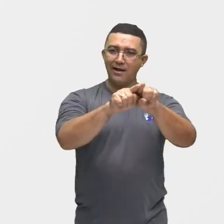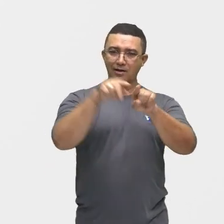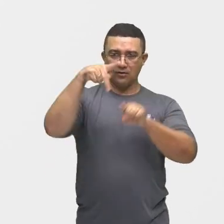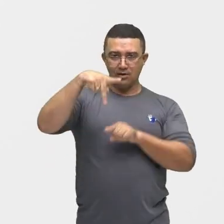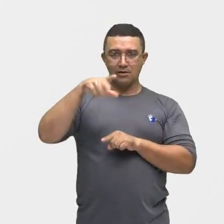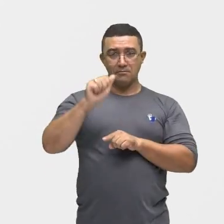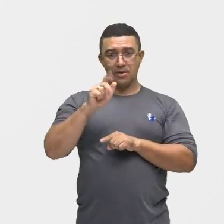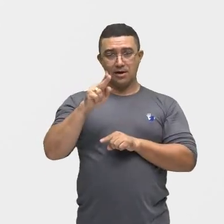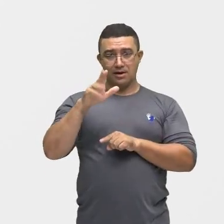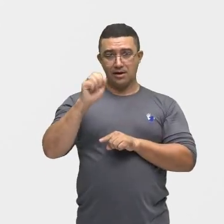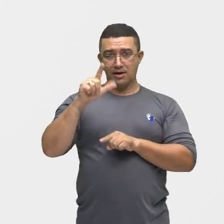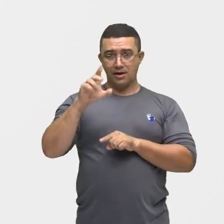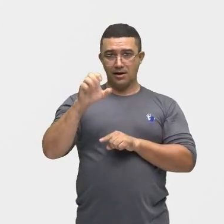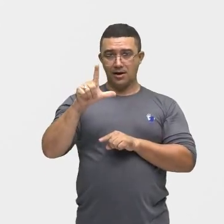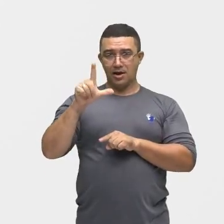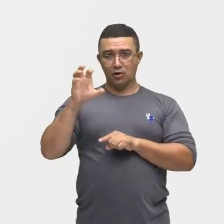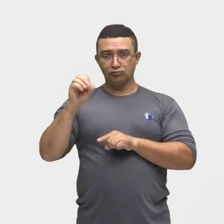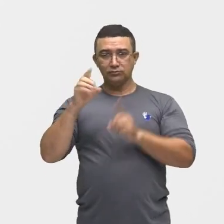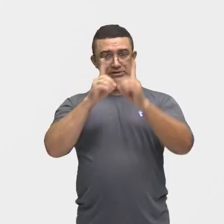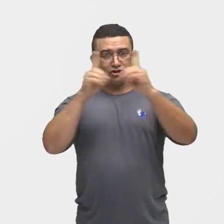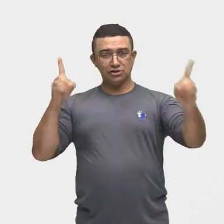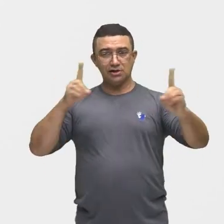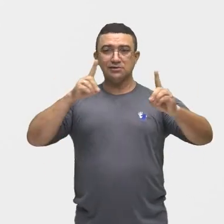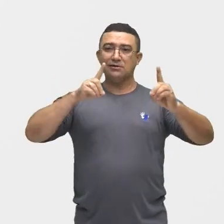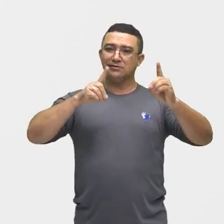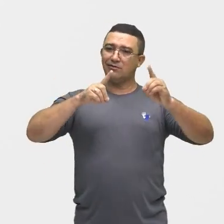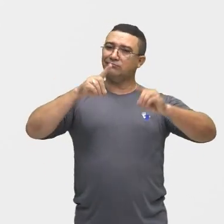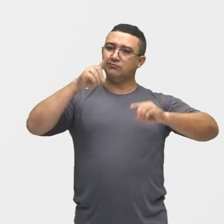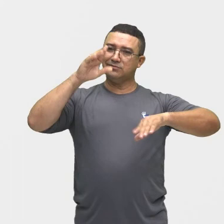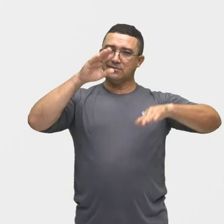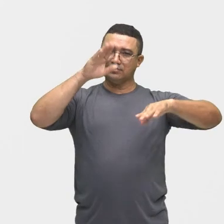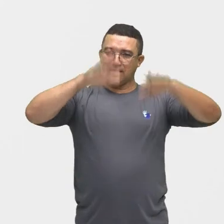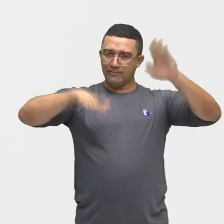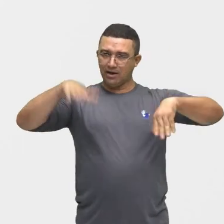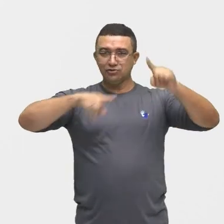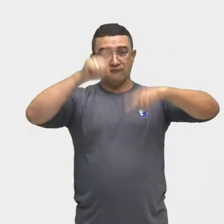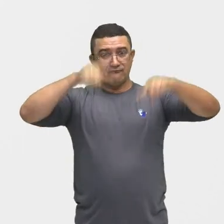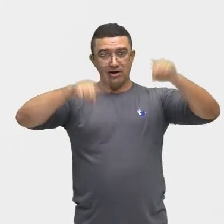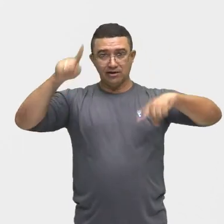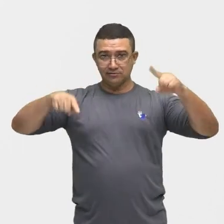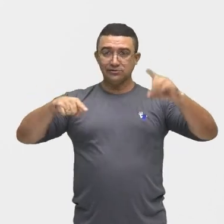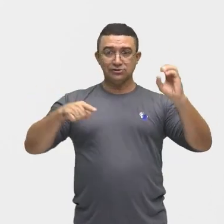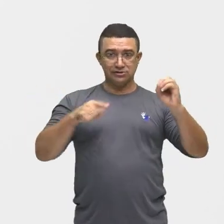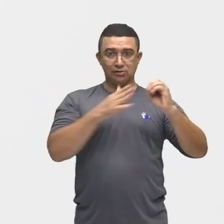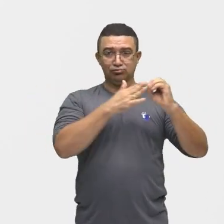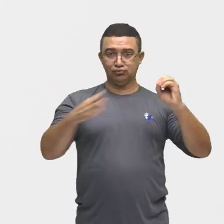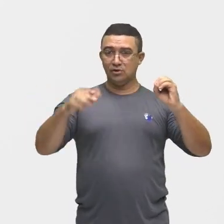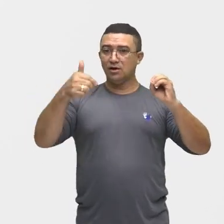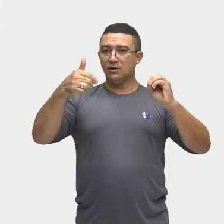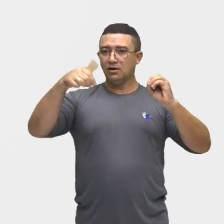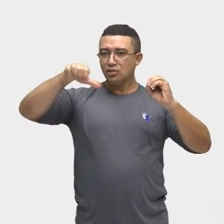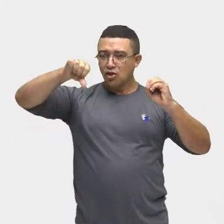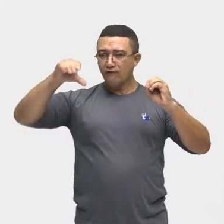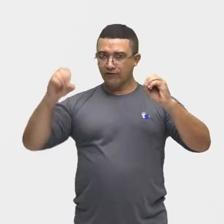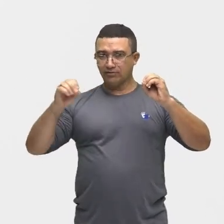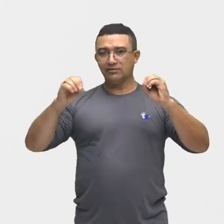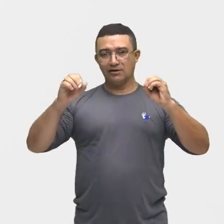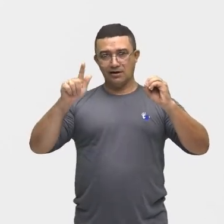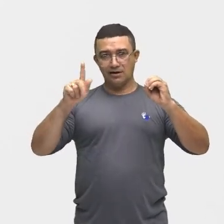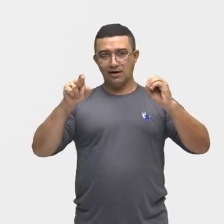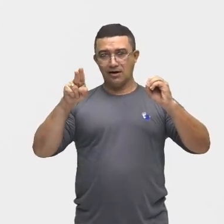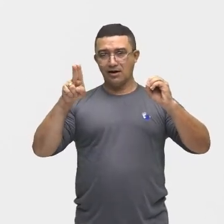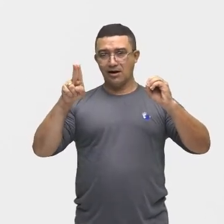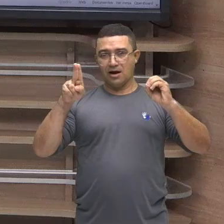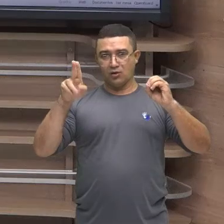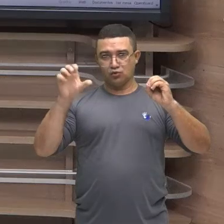o distanciamento dele variando de 0 a 90 graus, tá bom, gente? Com relação ao quê? A linha